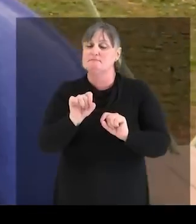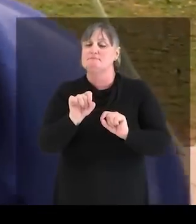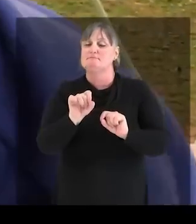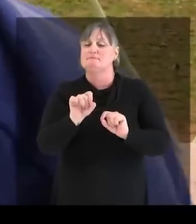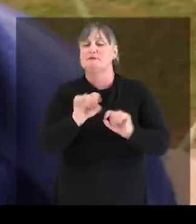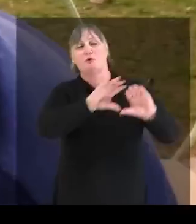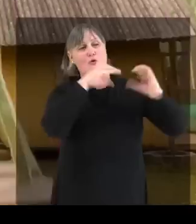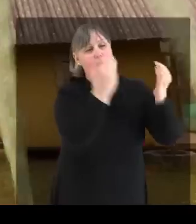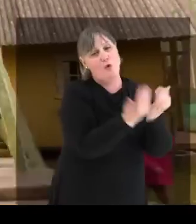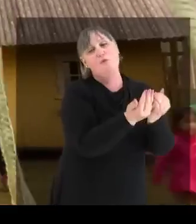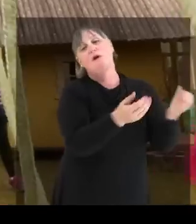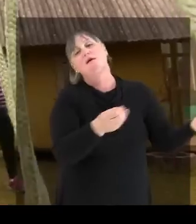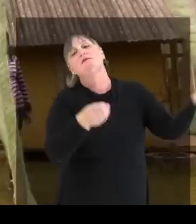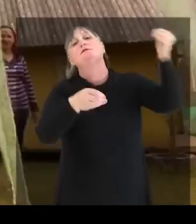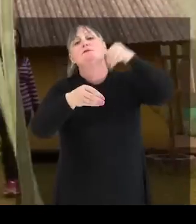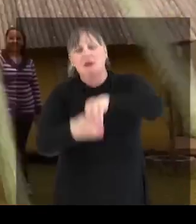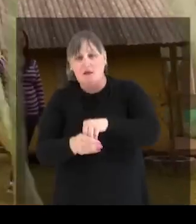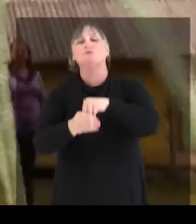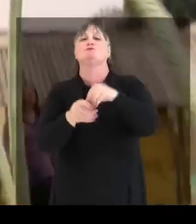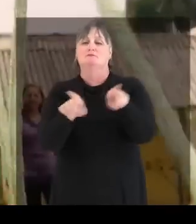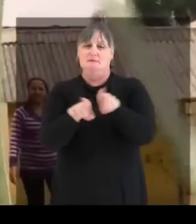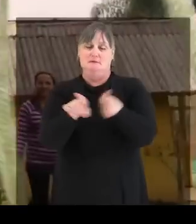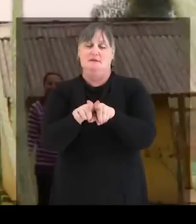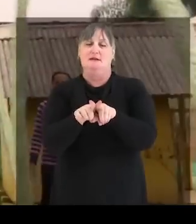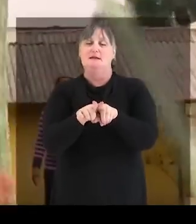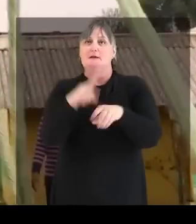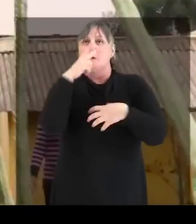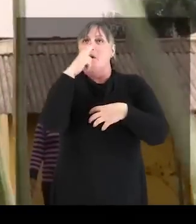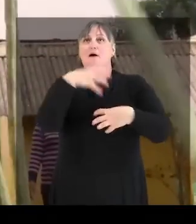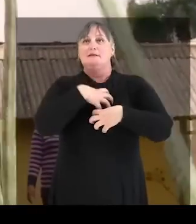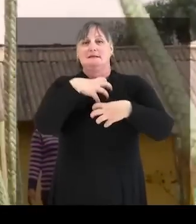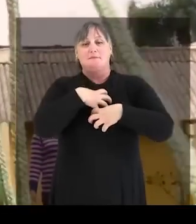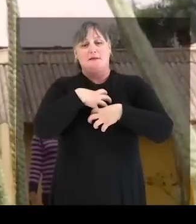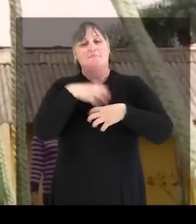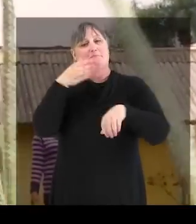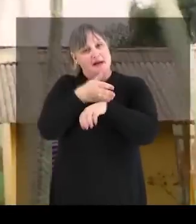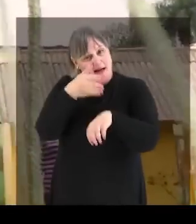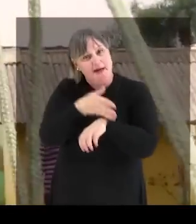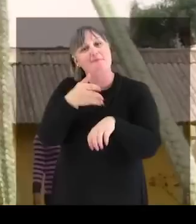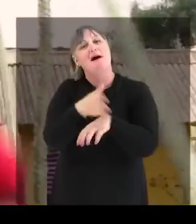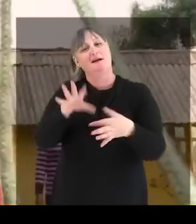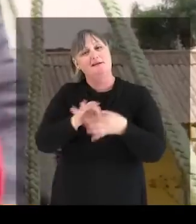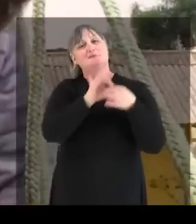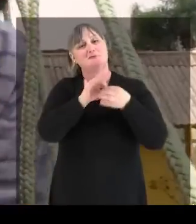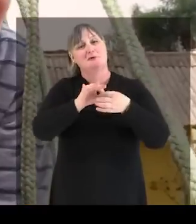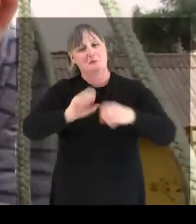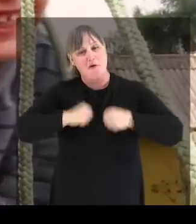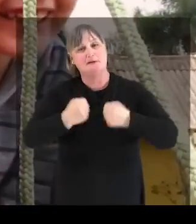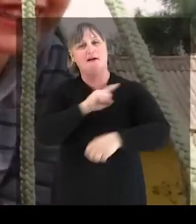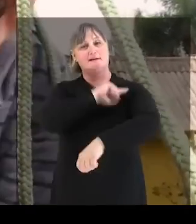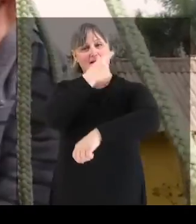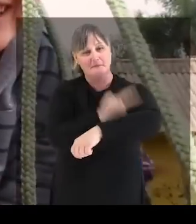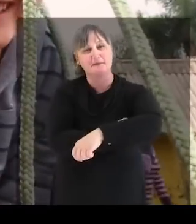porque nós trouxemos a comunidade para dentro. Então, brotou um sentimento muito forte de pertencimento,